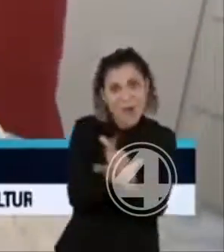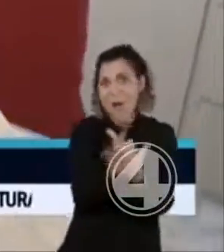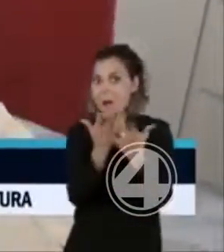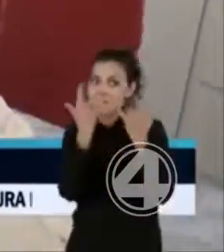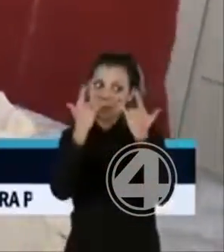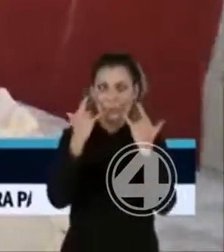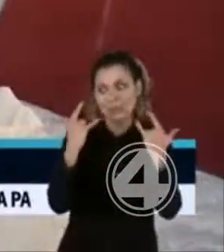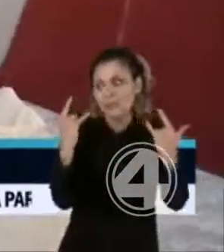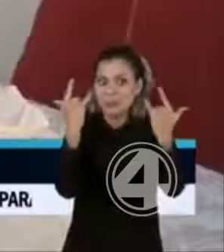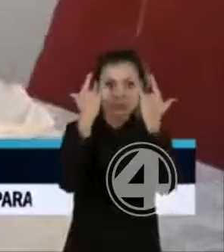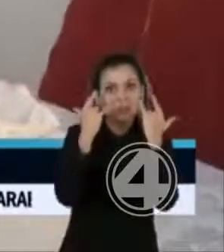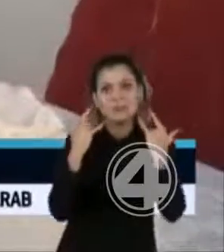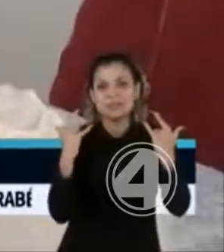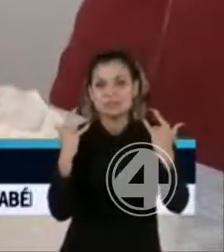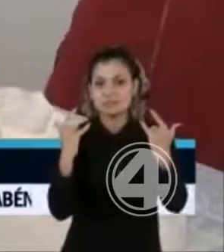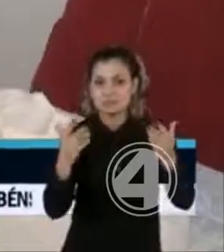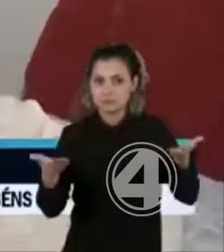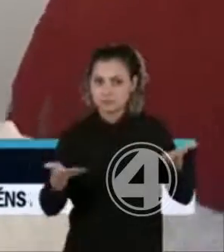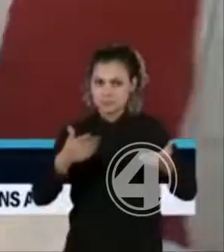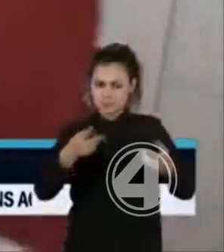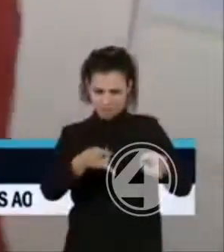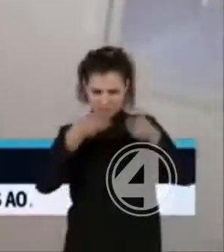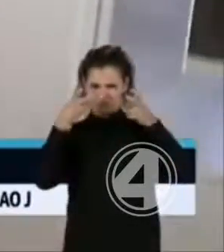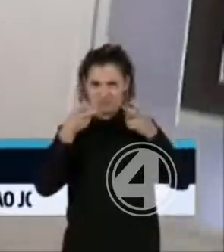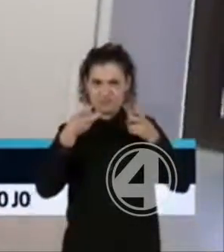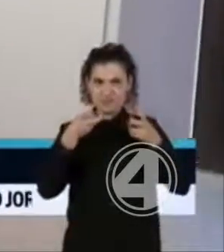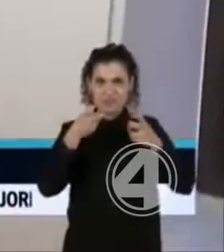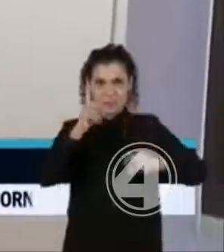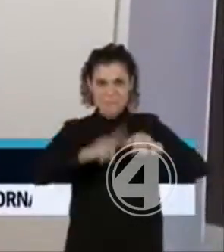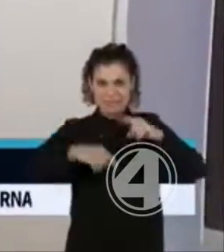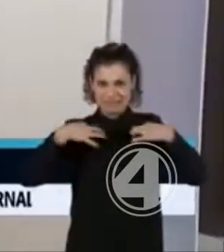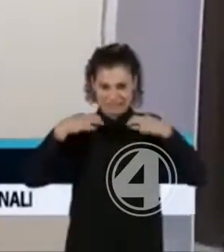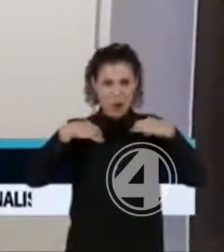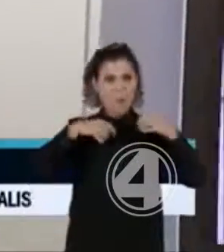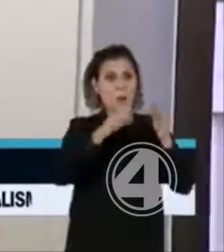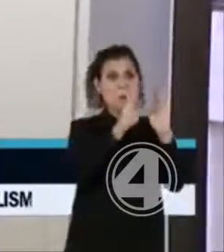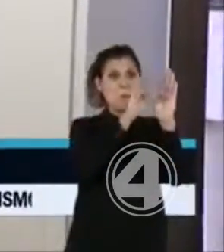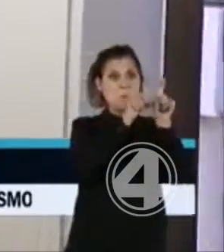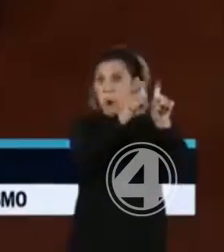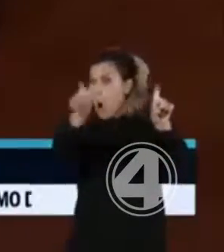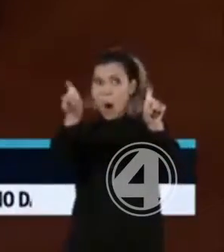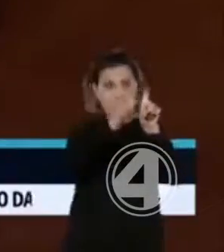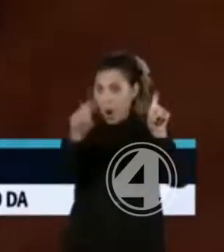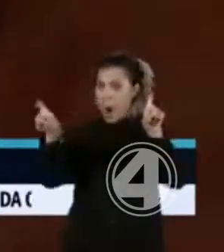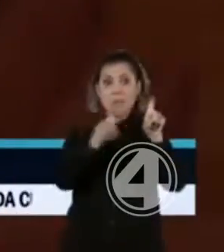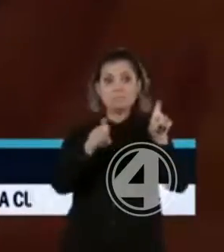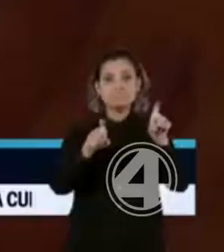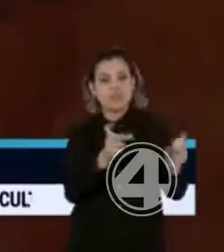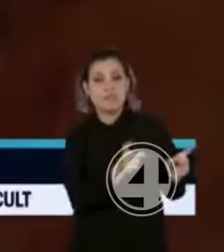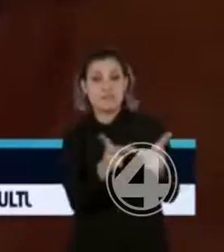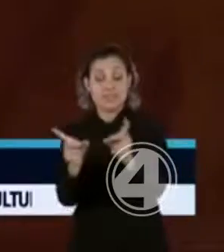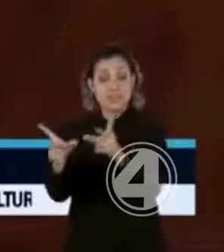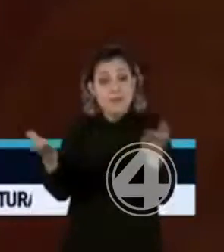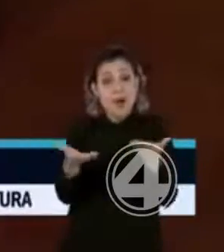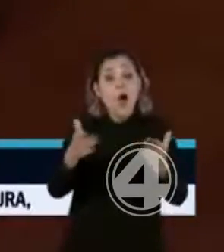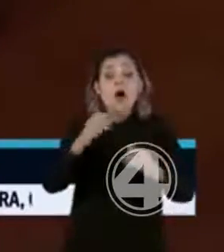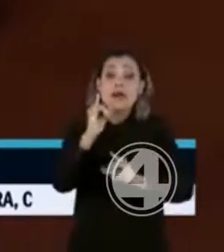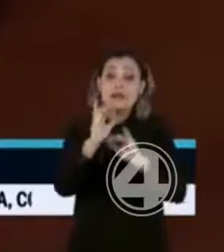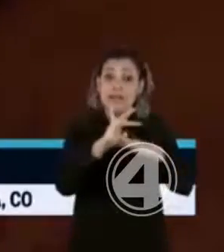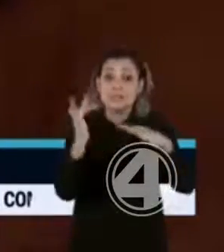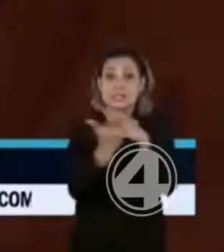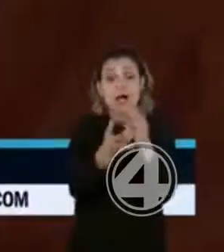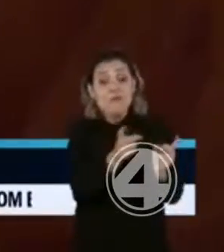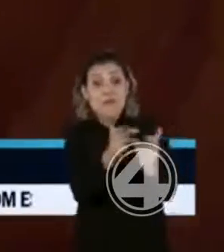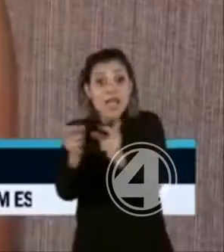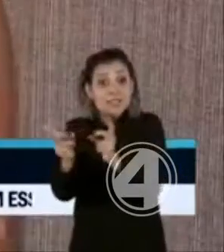comprava. Essa realidade mudou quando ela percebeu a quantidade de peças no guarda-roupa. Aí fez um bazar e criou uma página nas redes sociais para